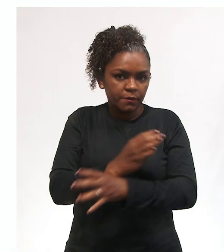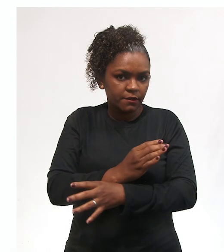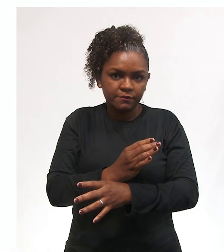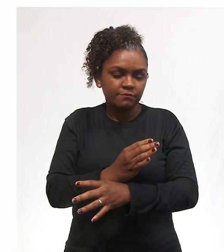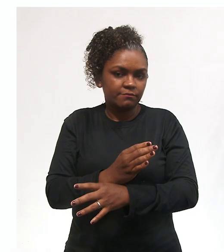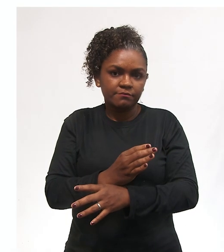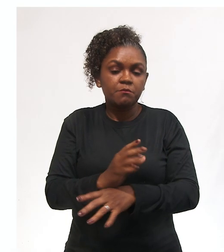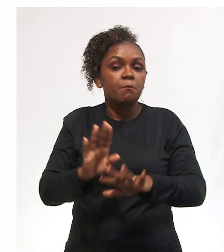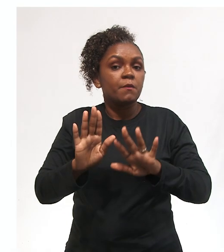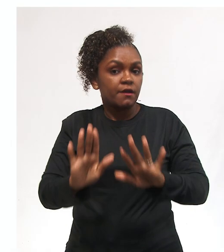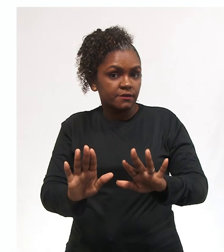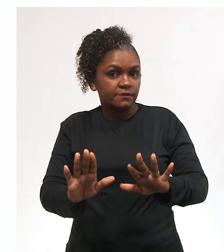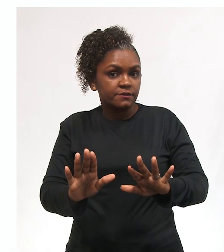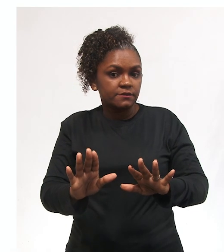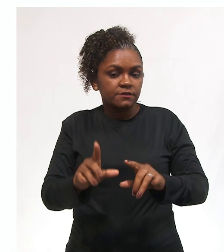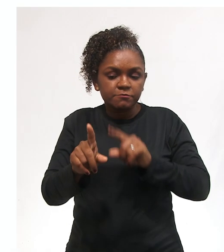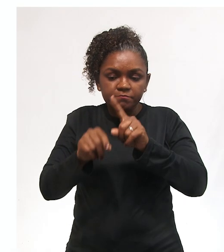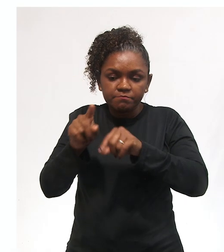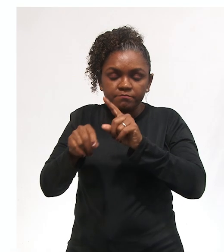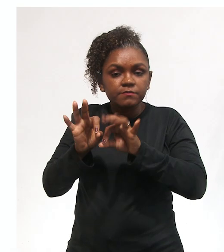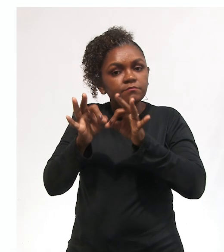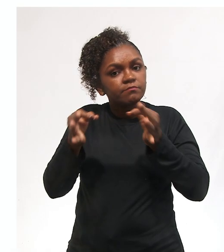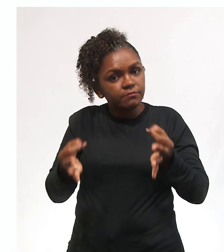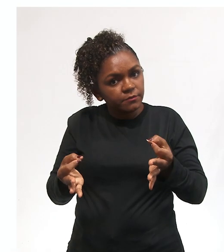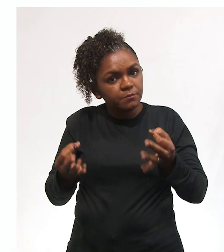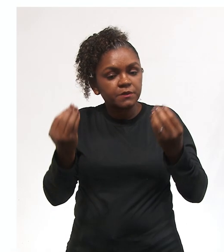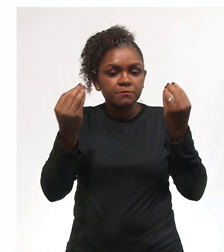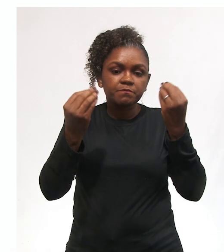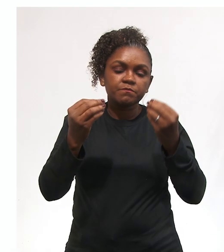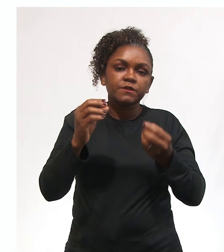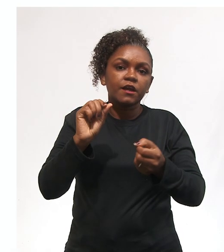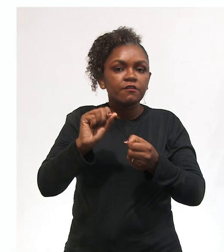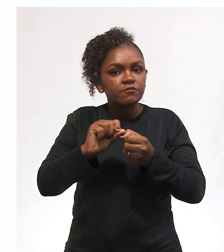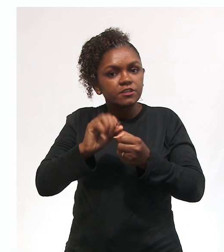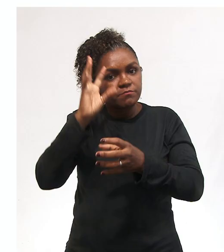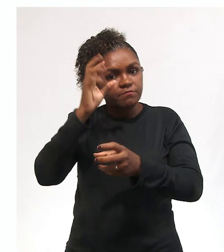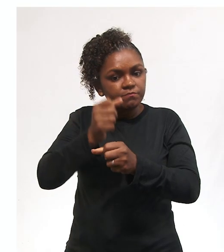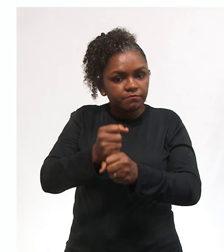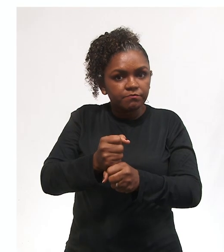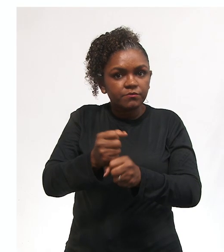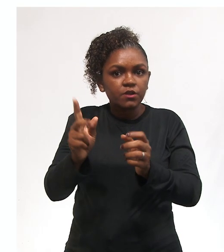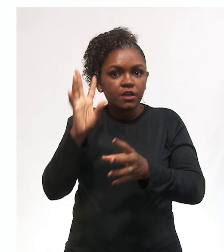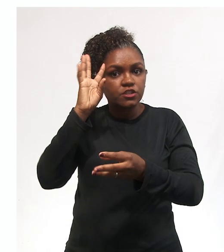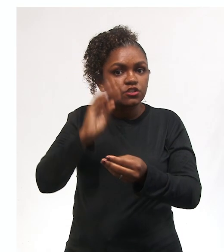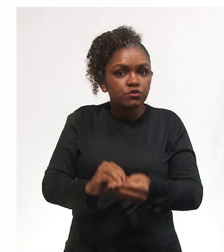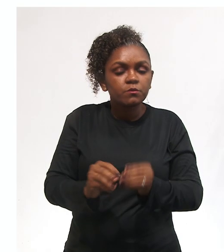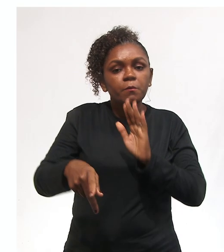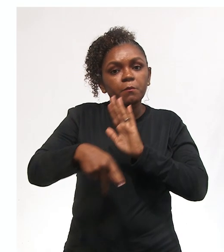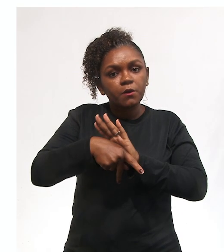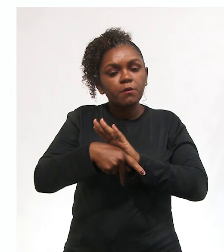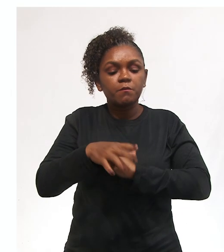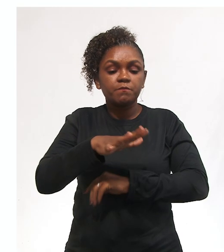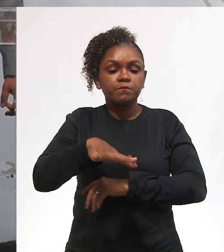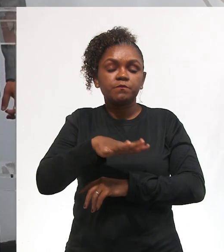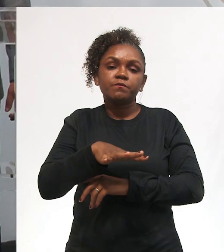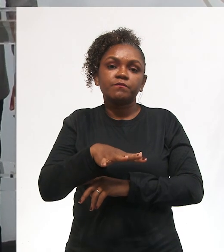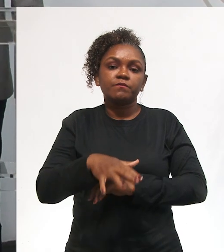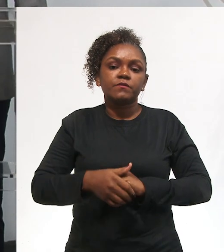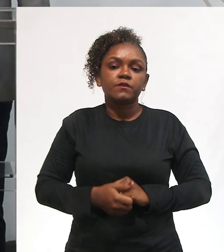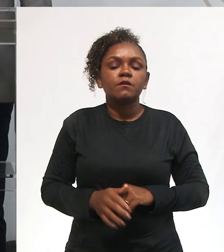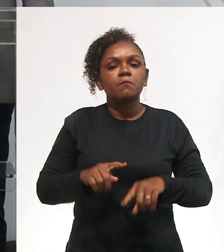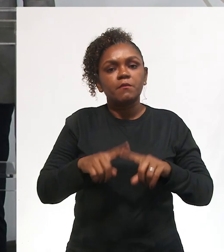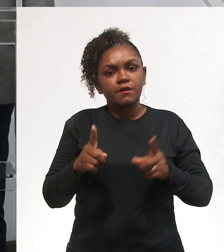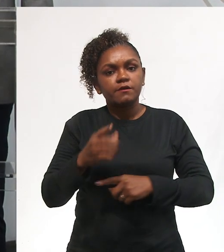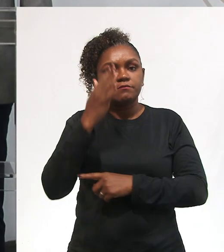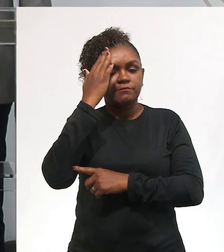curso de vocês. Eu elenquei alguns e fiz a realidade dentro da minha realidade. Claro que eu, como docente,